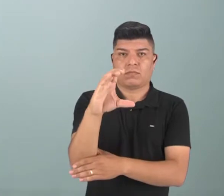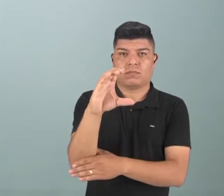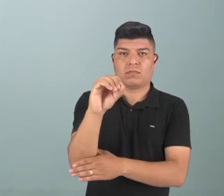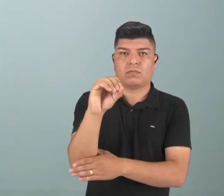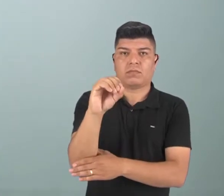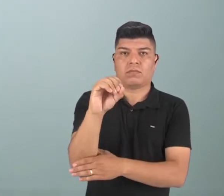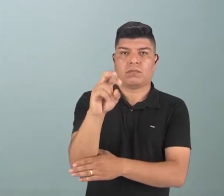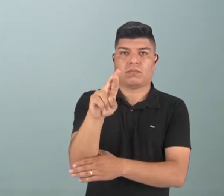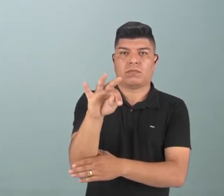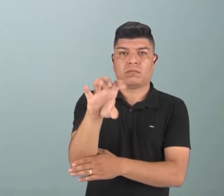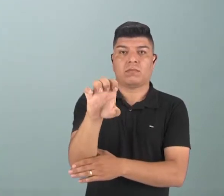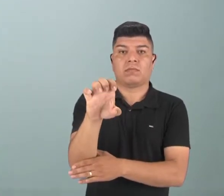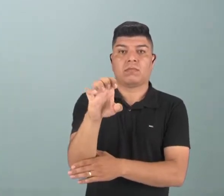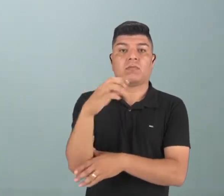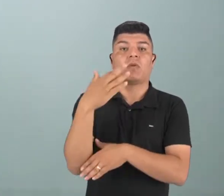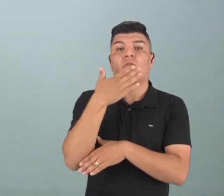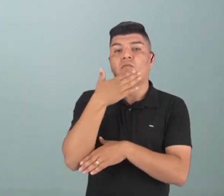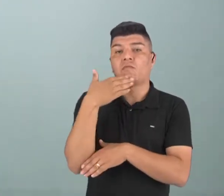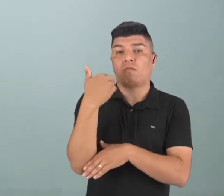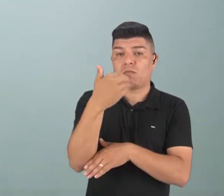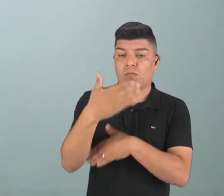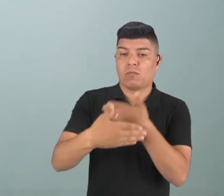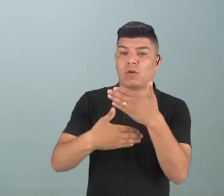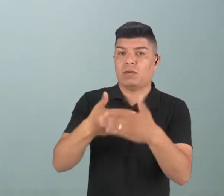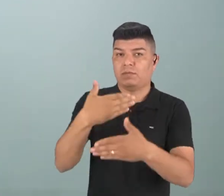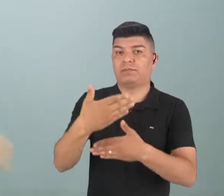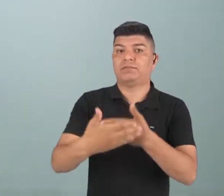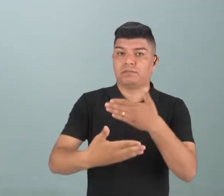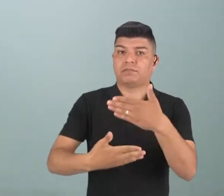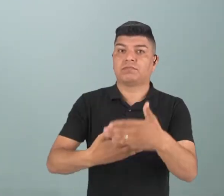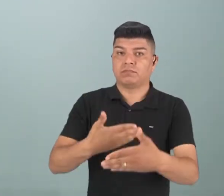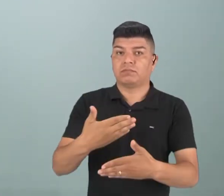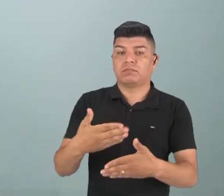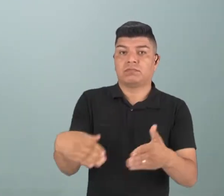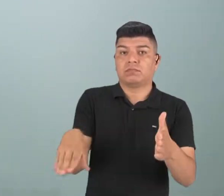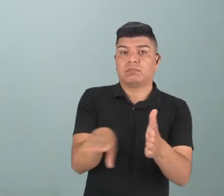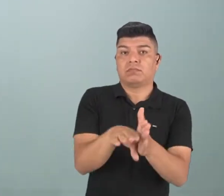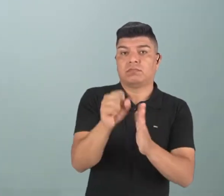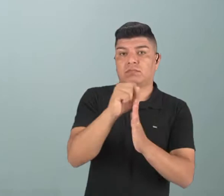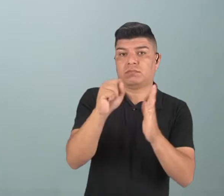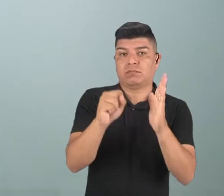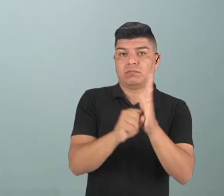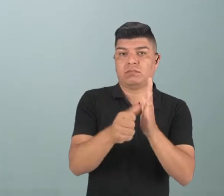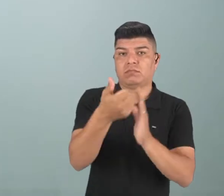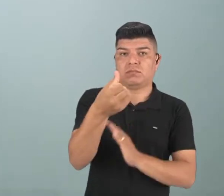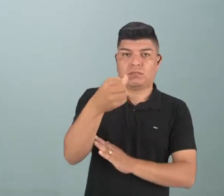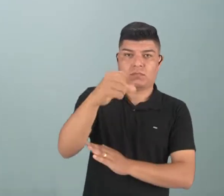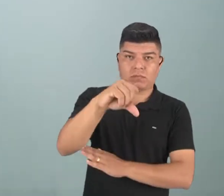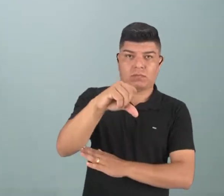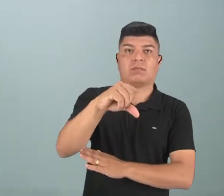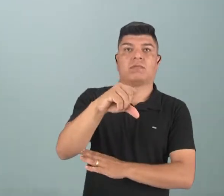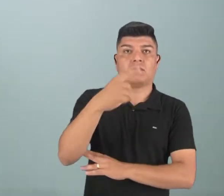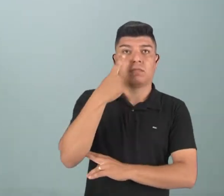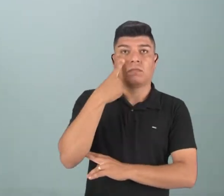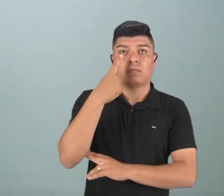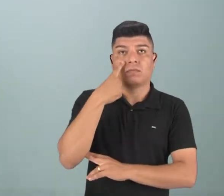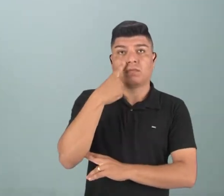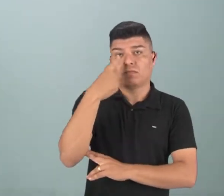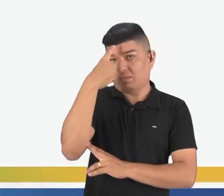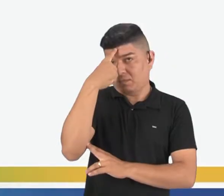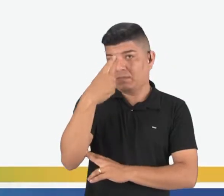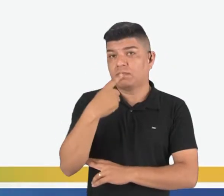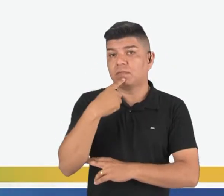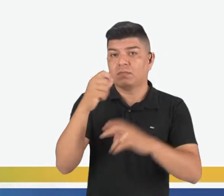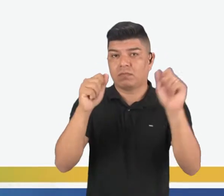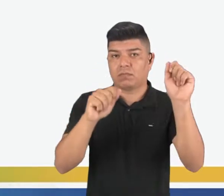foram sendo aperfeiçoadas. E o tempo foi passando, nós chegamos ao século XIX. Observe aqui nessa